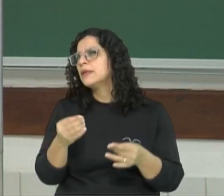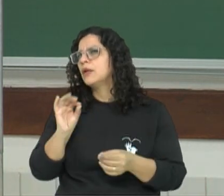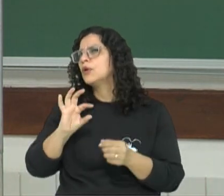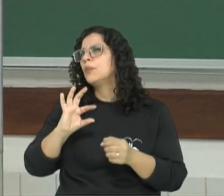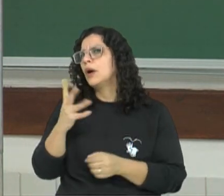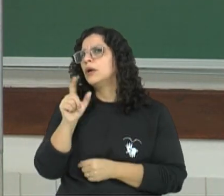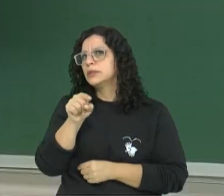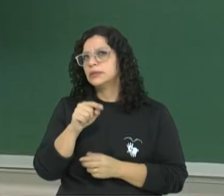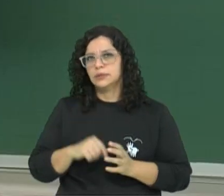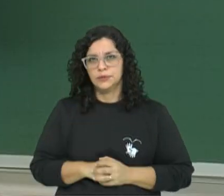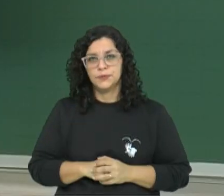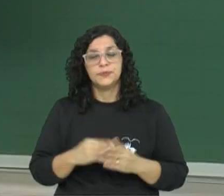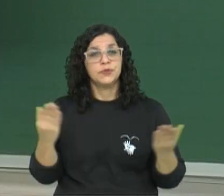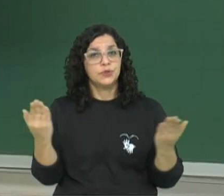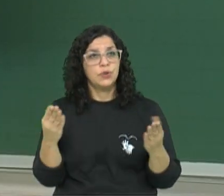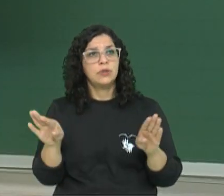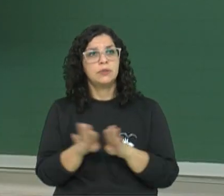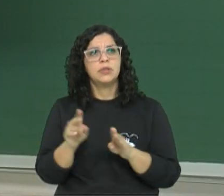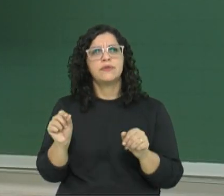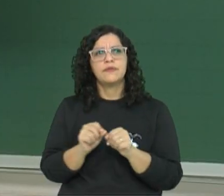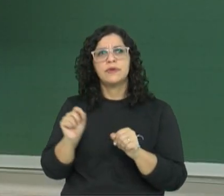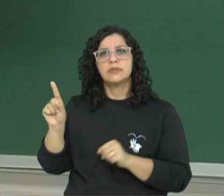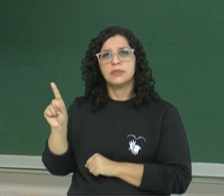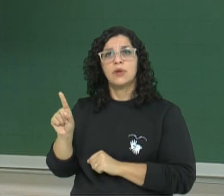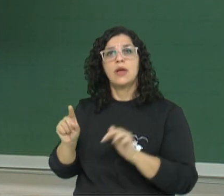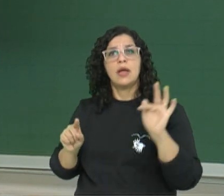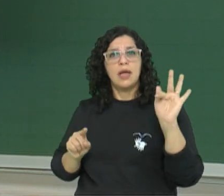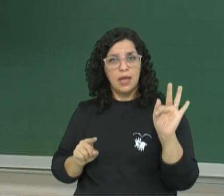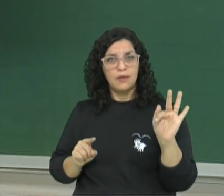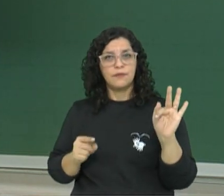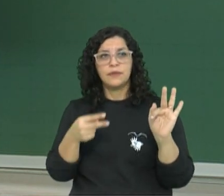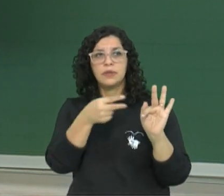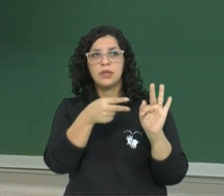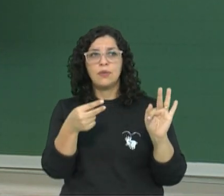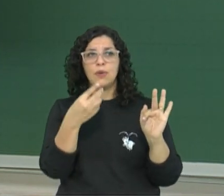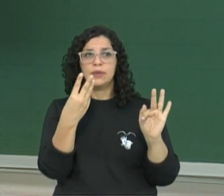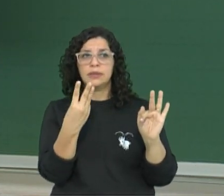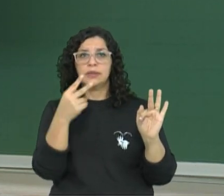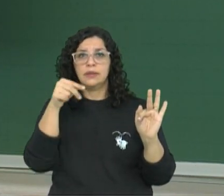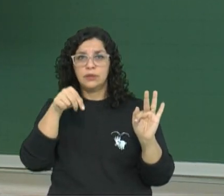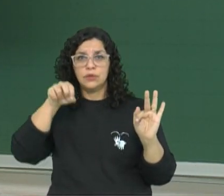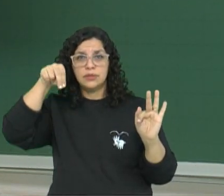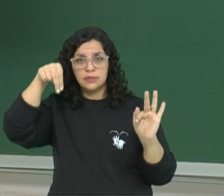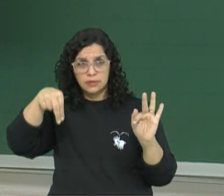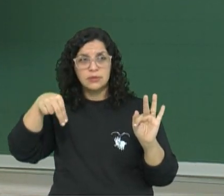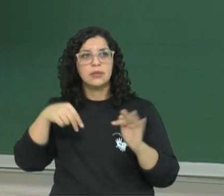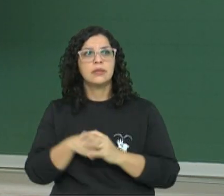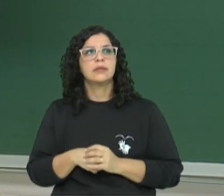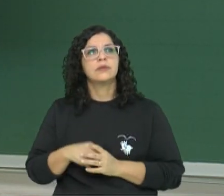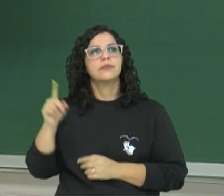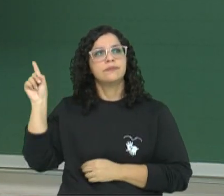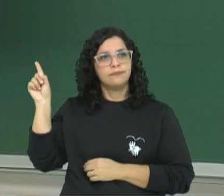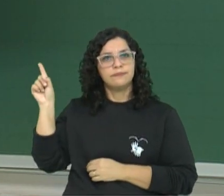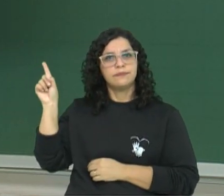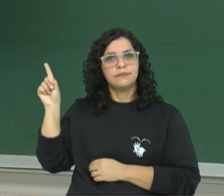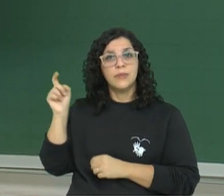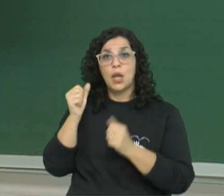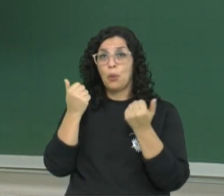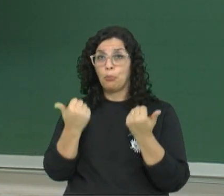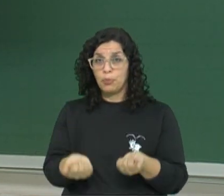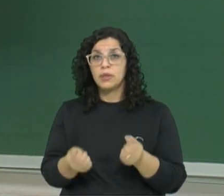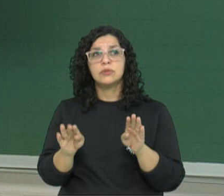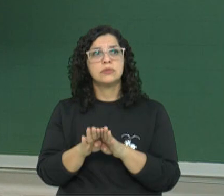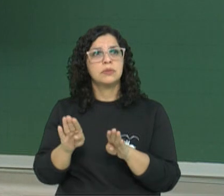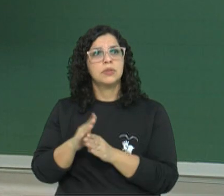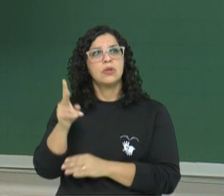Gente, então o que a gente faz aqui? Muito simples. Eu vou calcular agora o peso, a força envolvida. No caso, a força envolvida é o próprio peso,